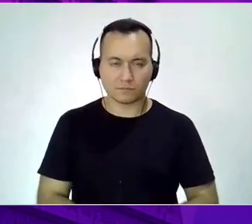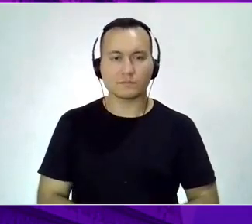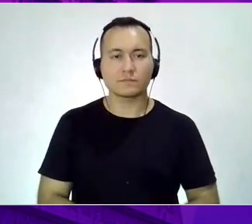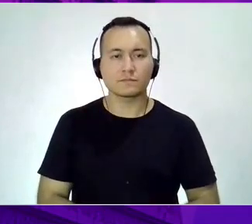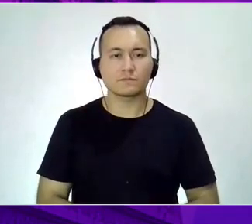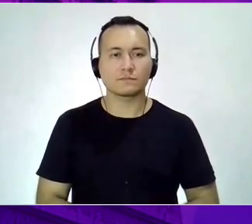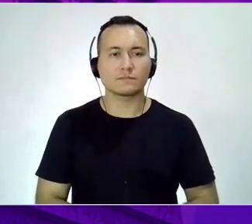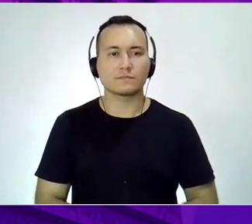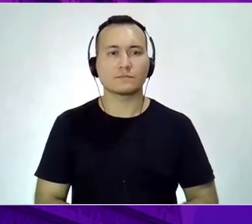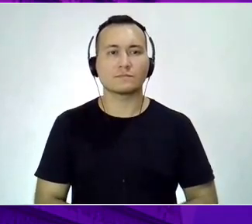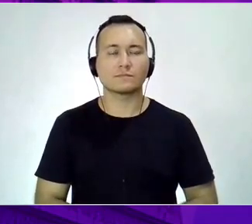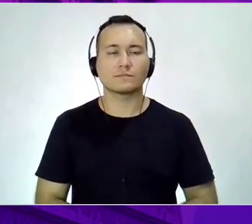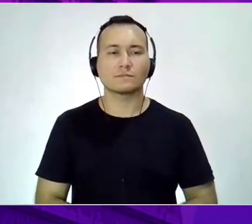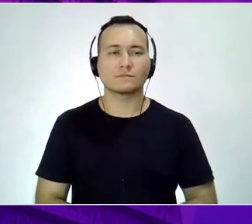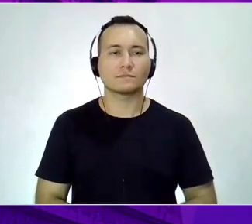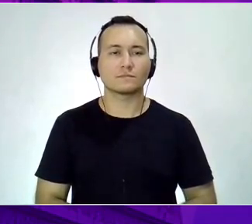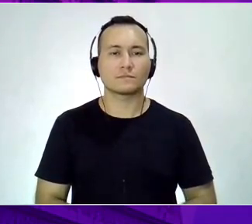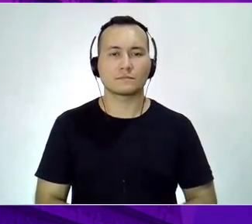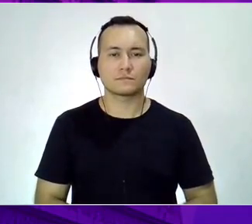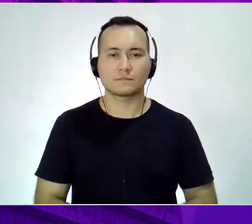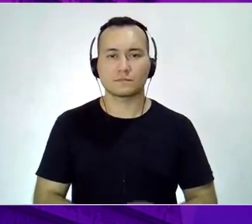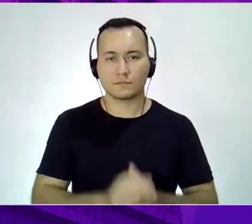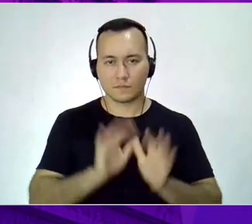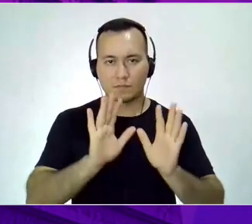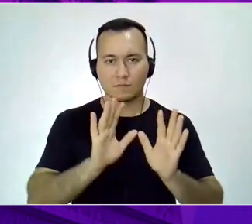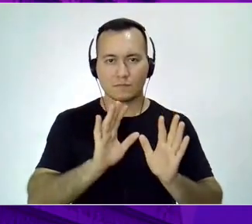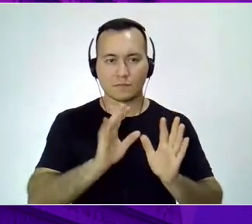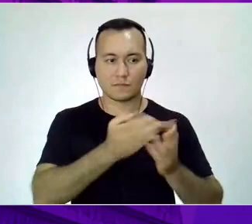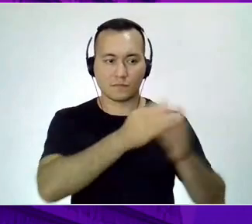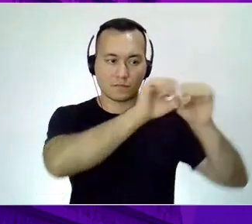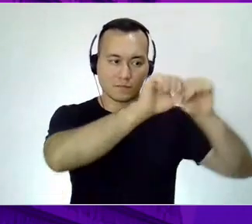só. Num sistema de reconhecimento facial,